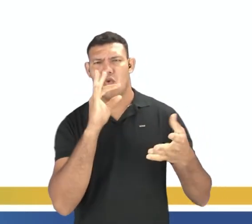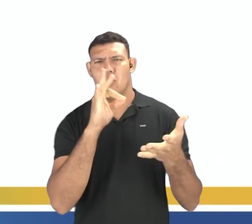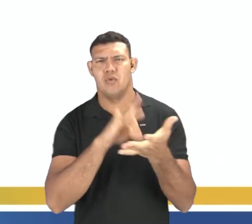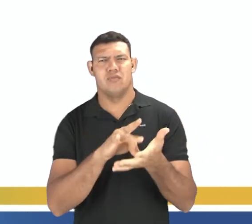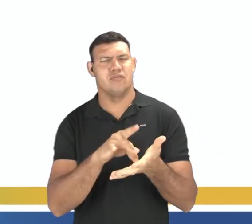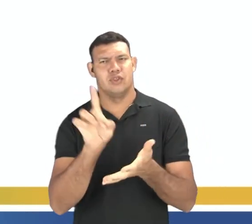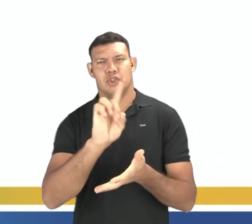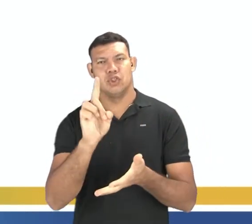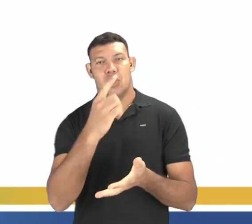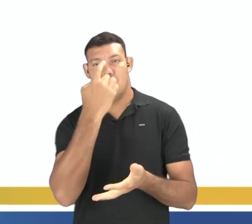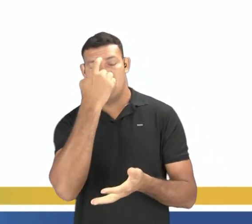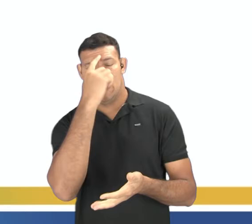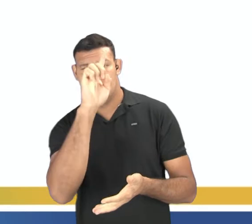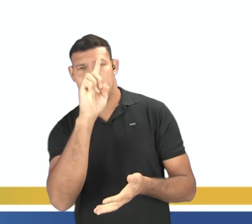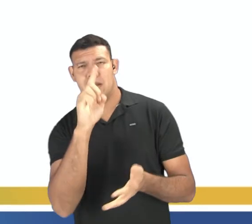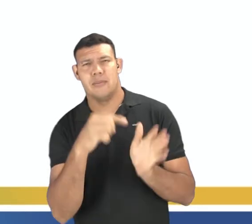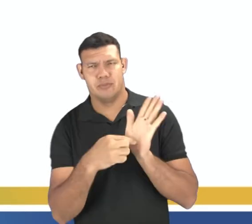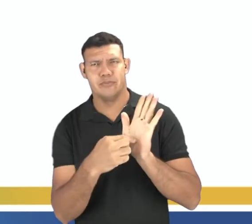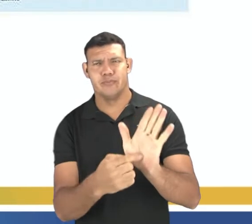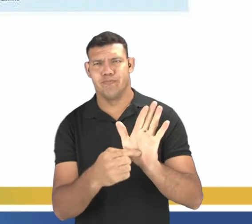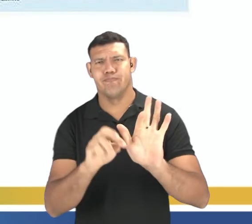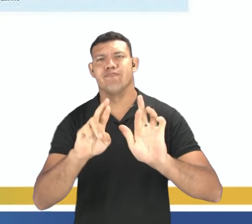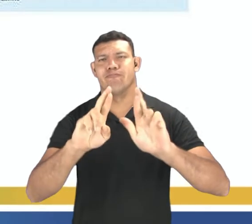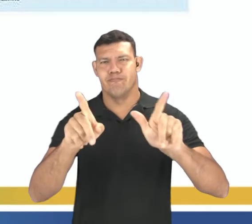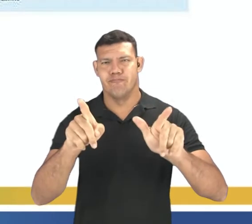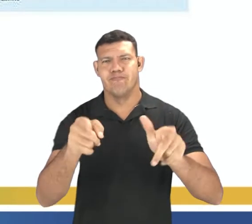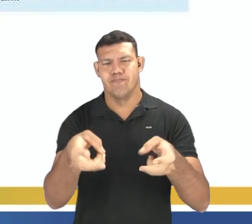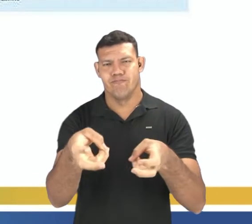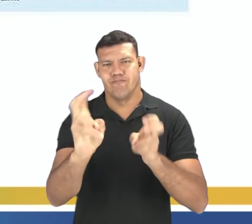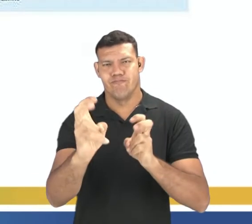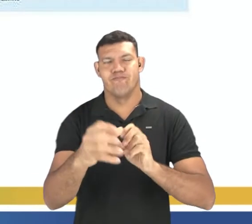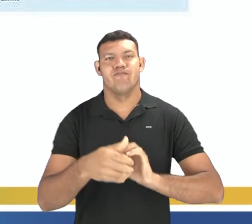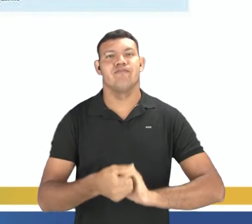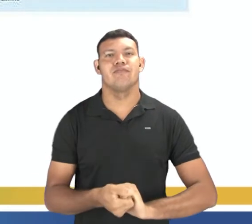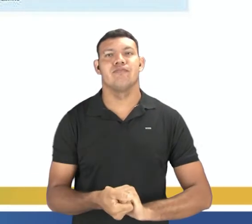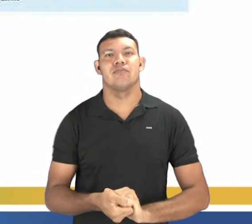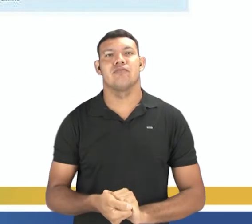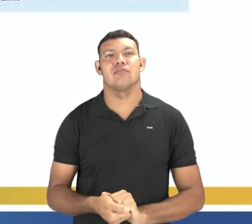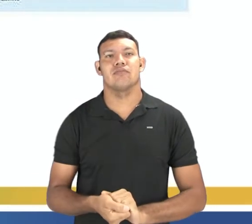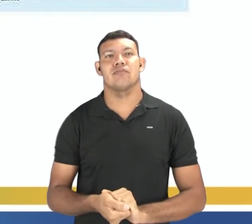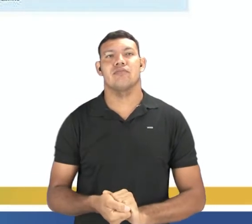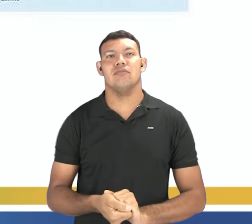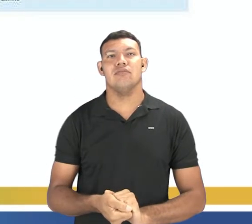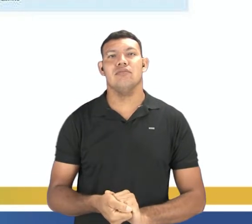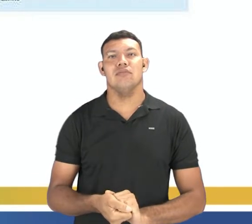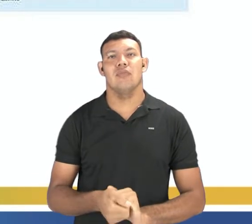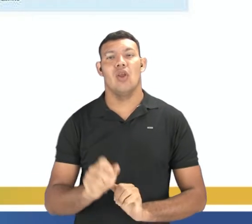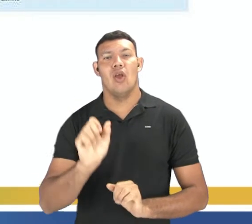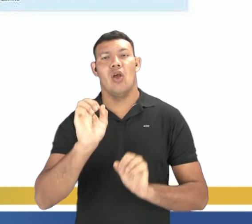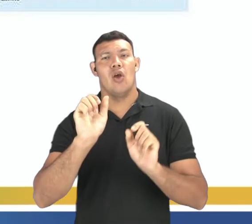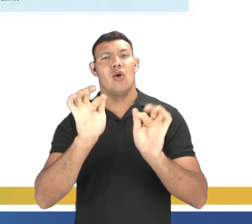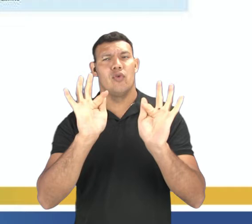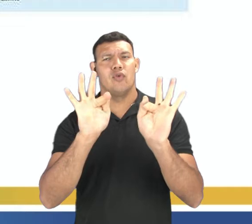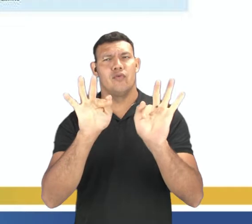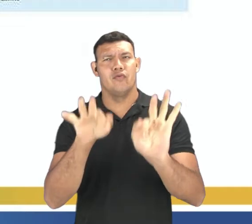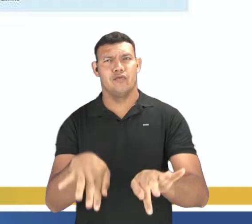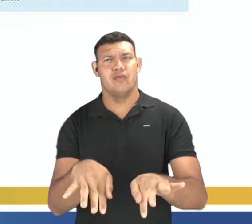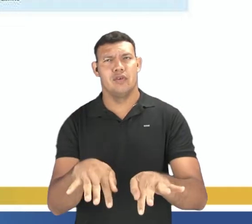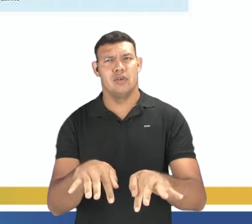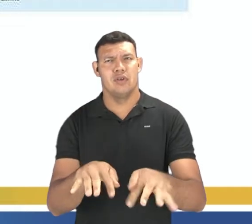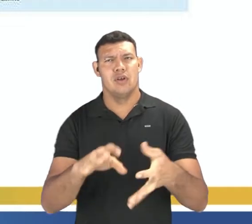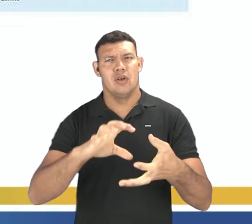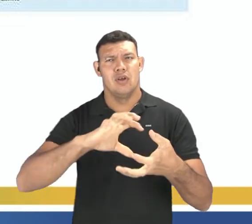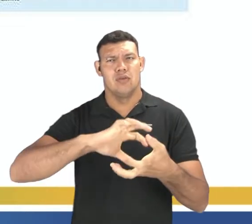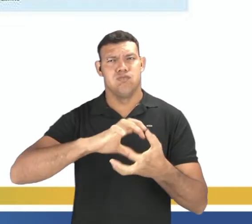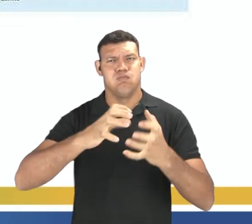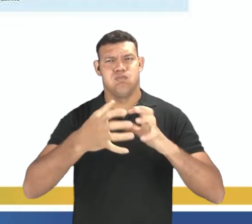cor fantasia para que a gente possa diferenciar. Então, ao final da glastulação, o embrião ele é chamado